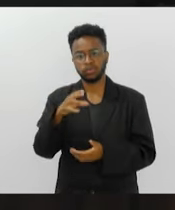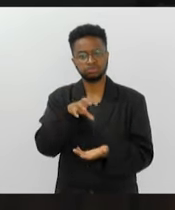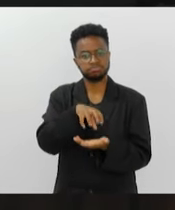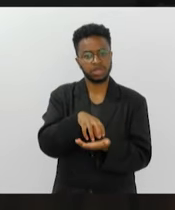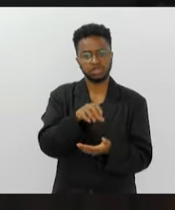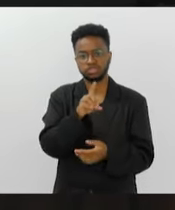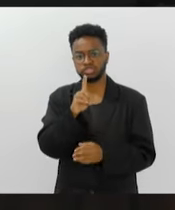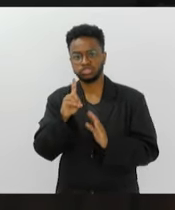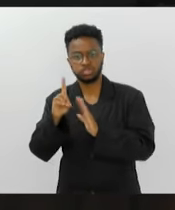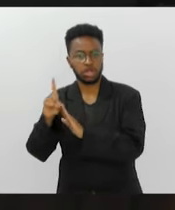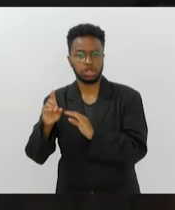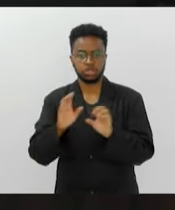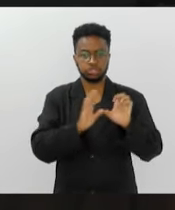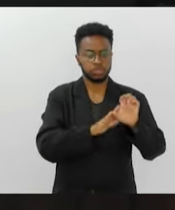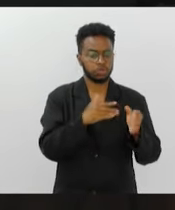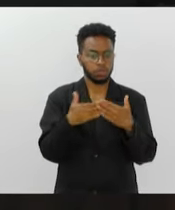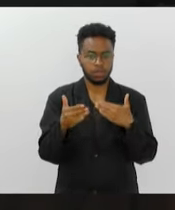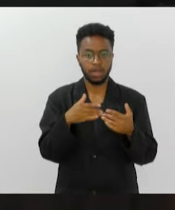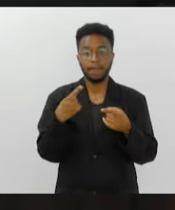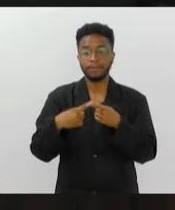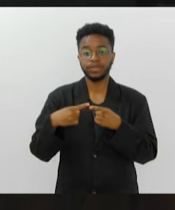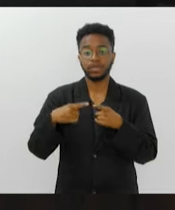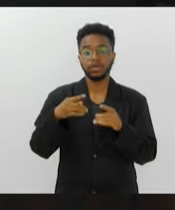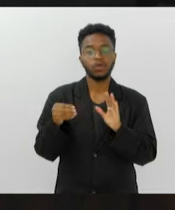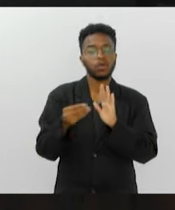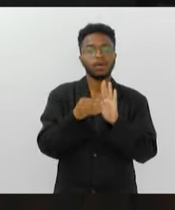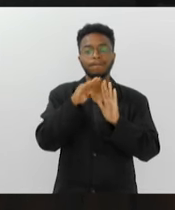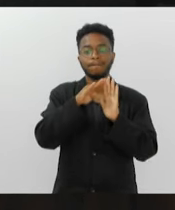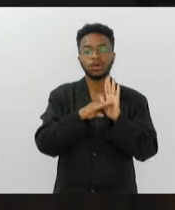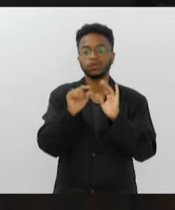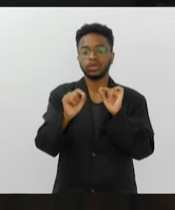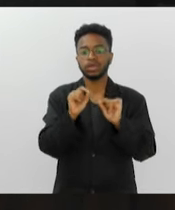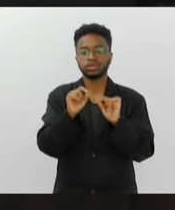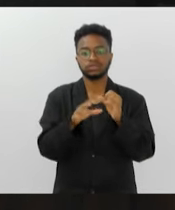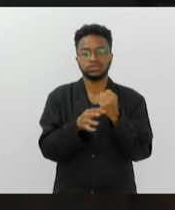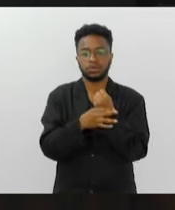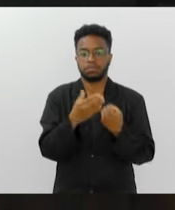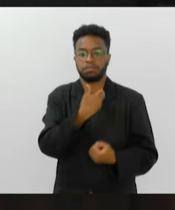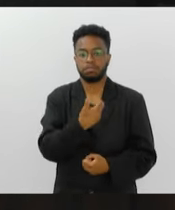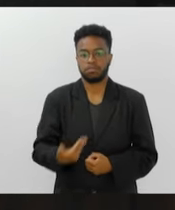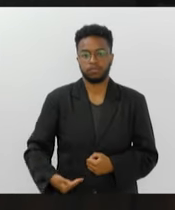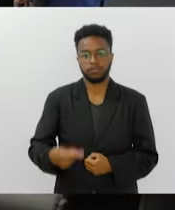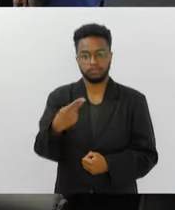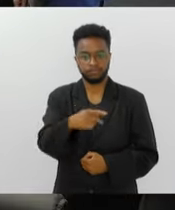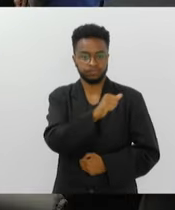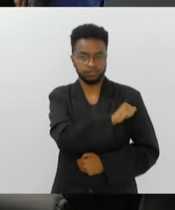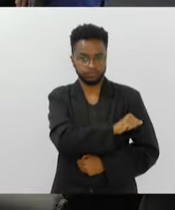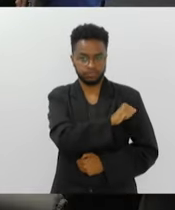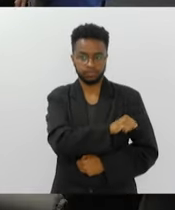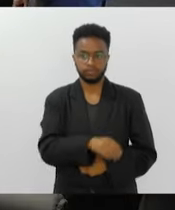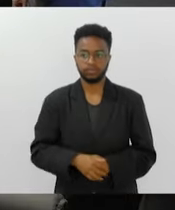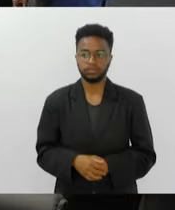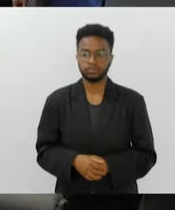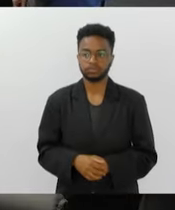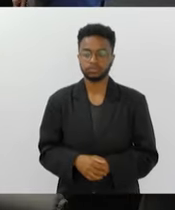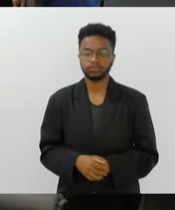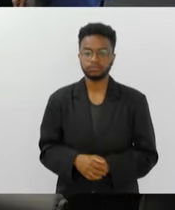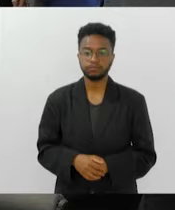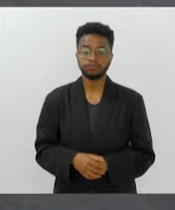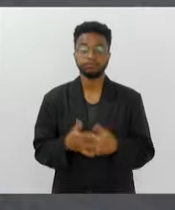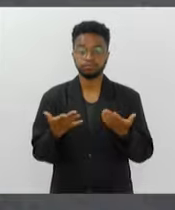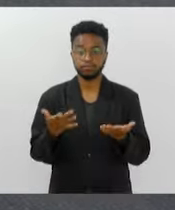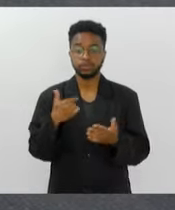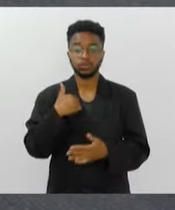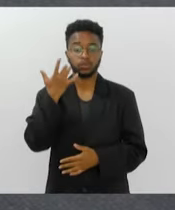direita ou de esquerda porque o que está em pauta é a segurança pública do nosso Estado F despreocupado que a gente vai até porque eu acho muito